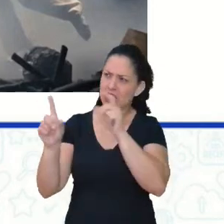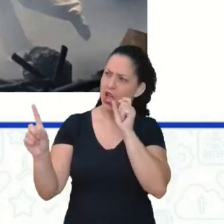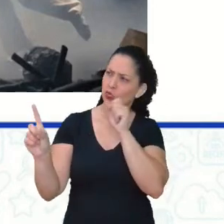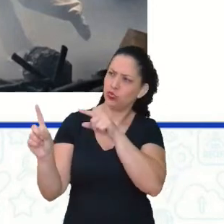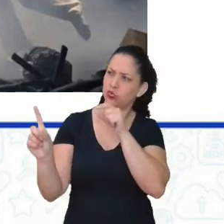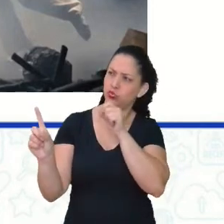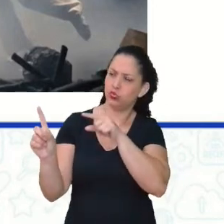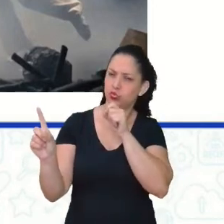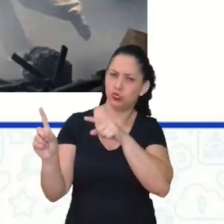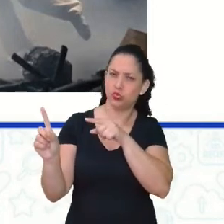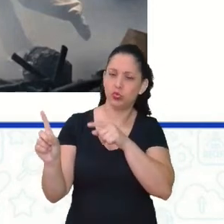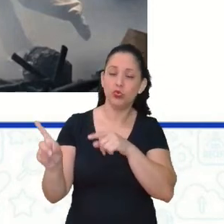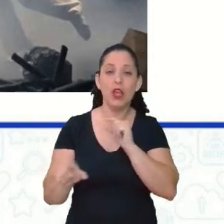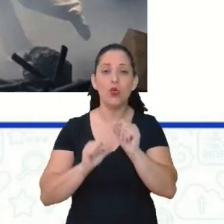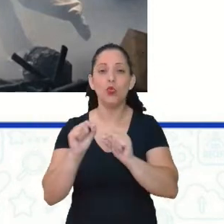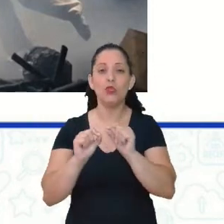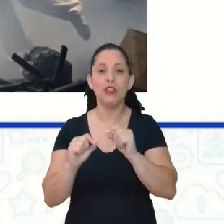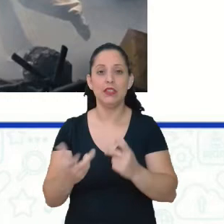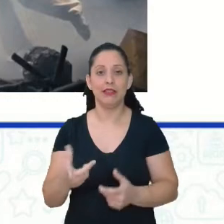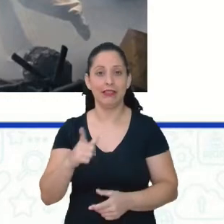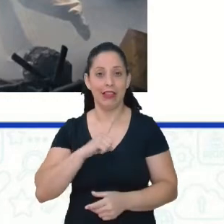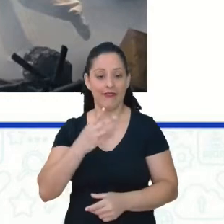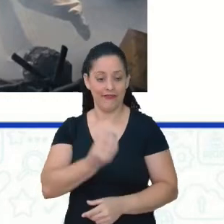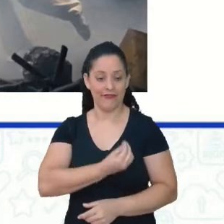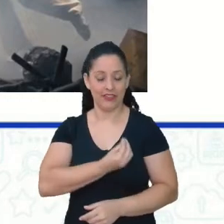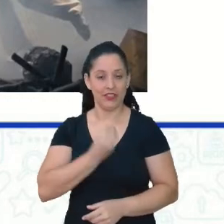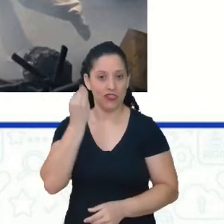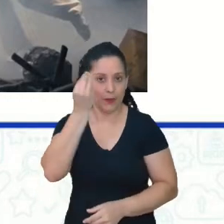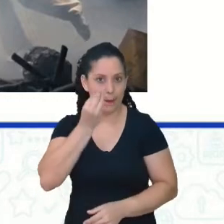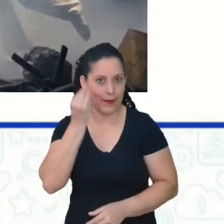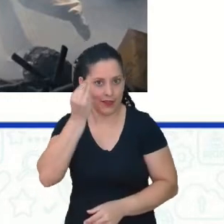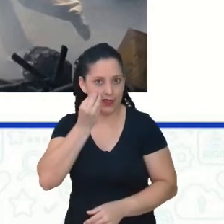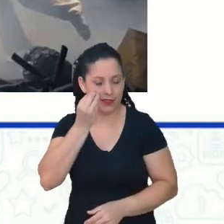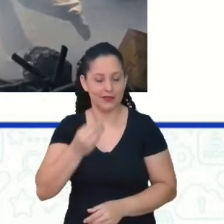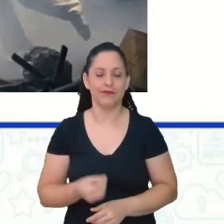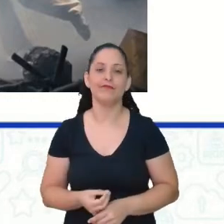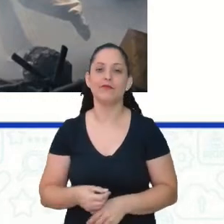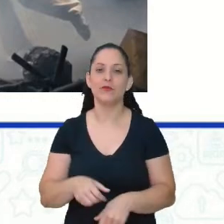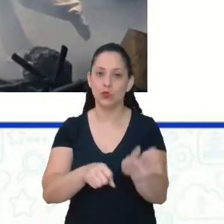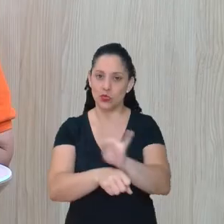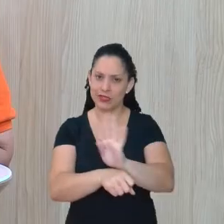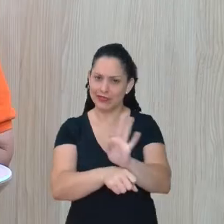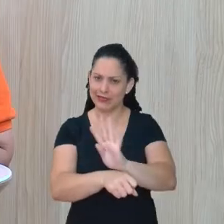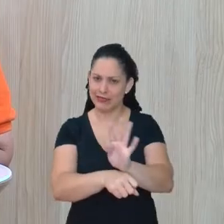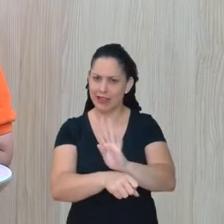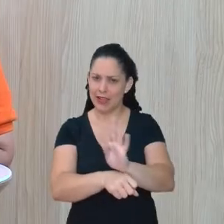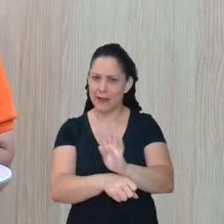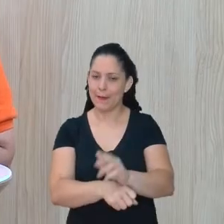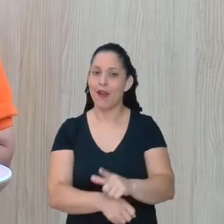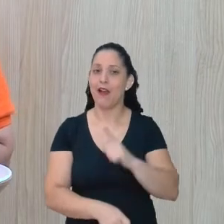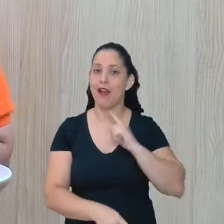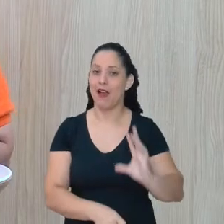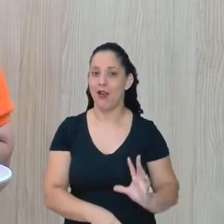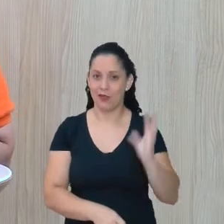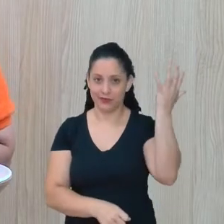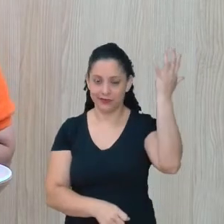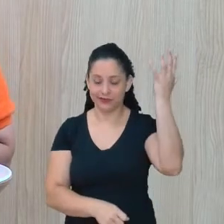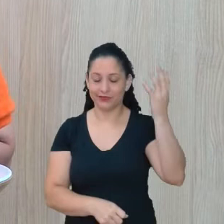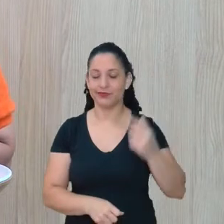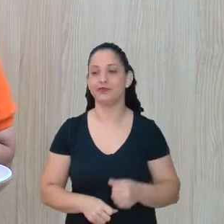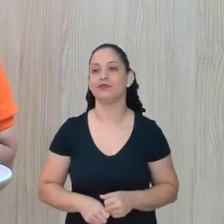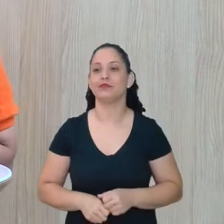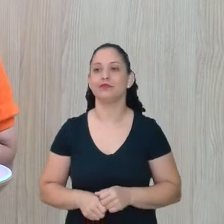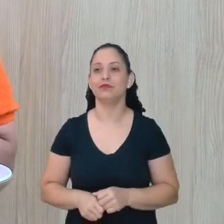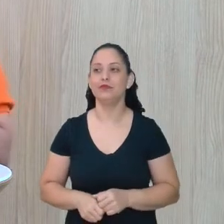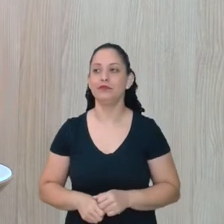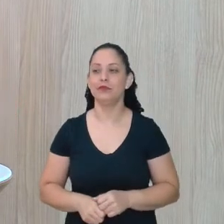e como vivência E como também. vivência. Né? Inclusive, chegou ao cinema essa quebra de quarta parede. Por quê? Porque